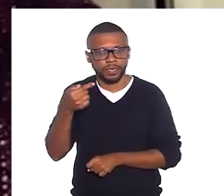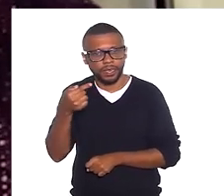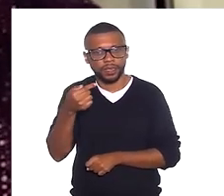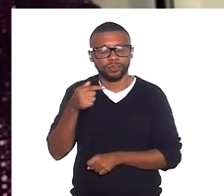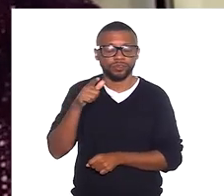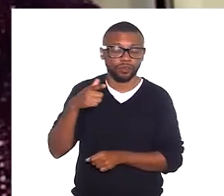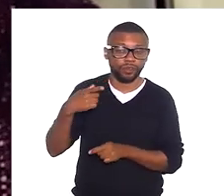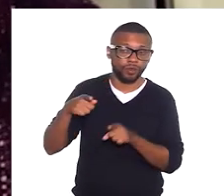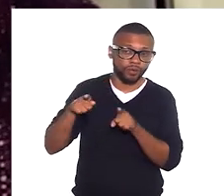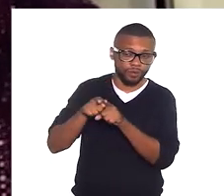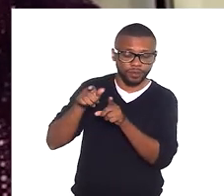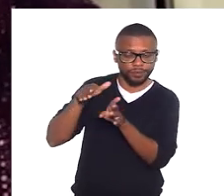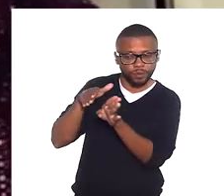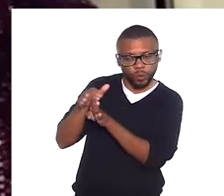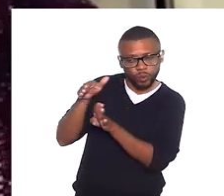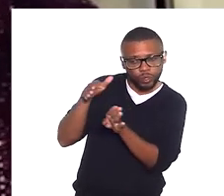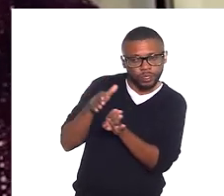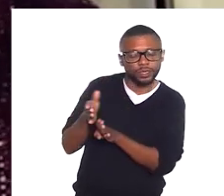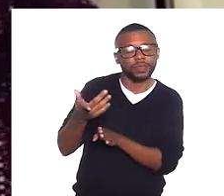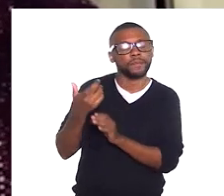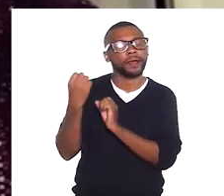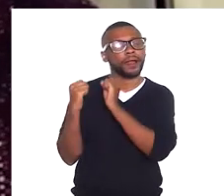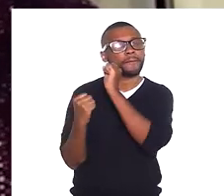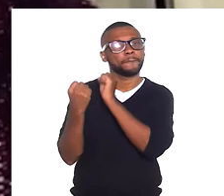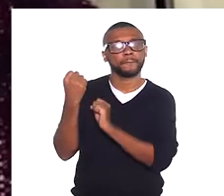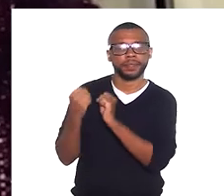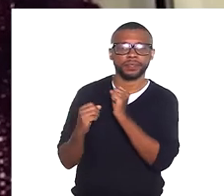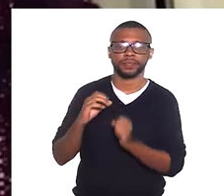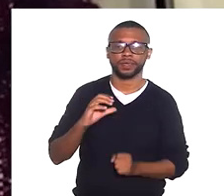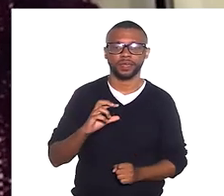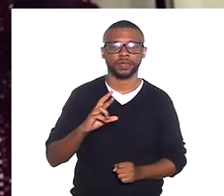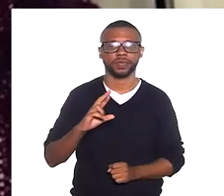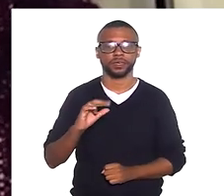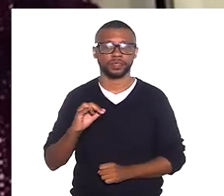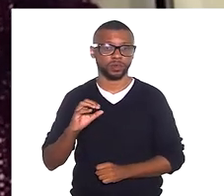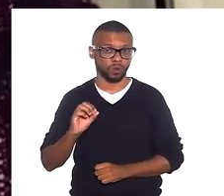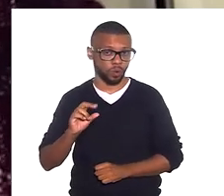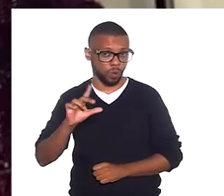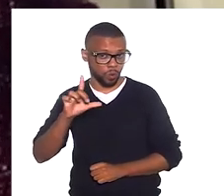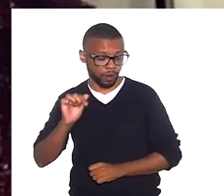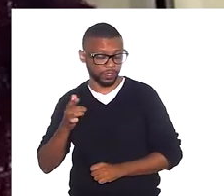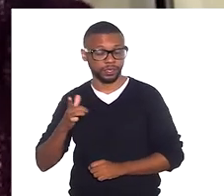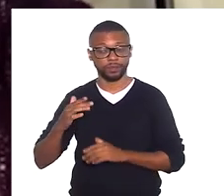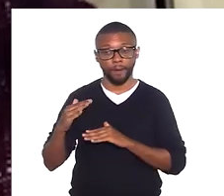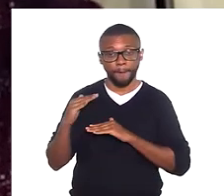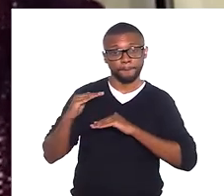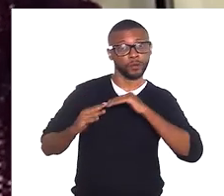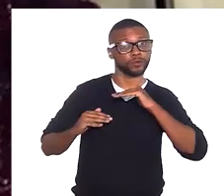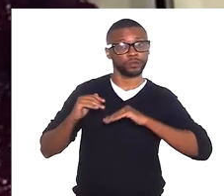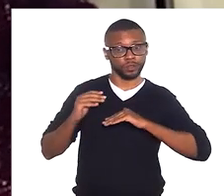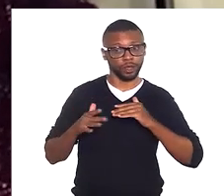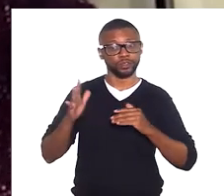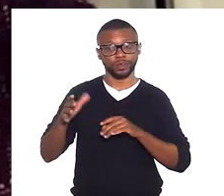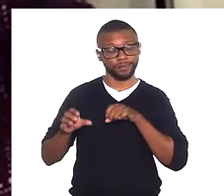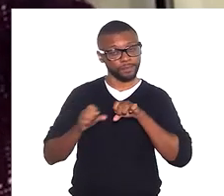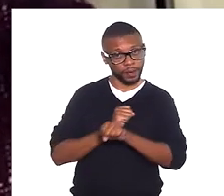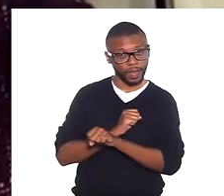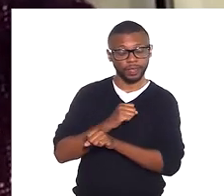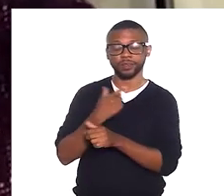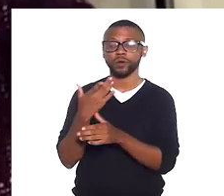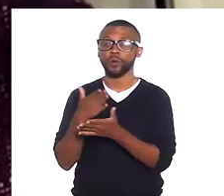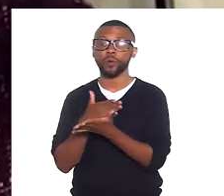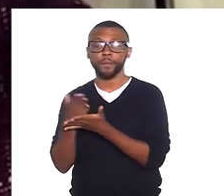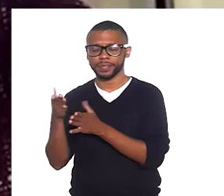2016, 2017, eu fiz consultorias para Crioula. E aí, eu já estava uma profissional mais estruturada, uma profissional